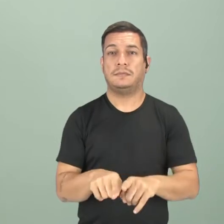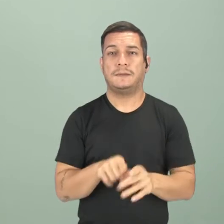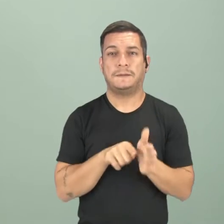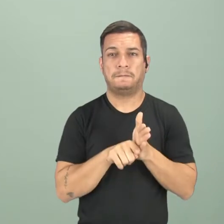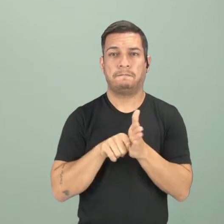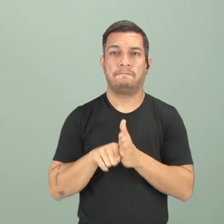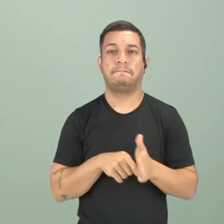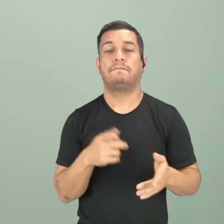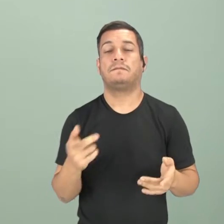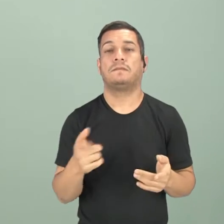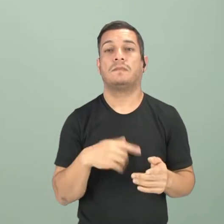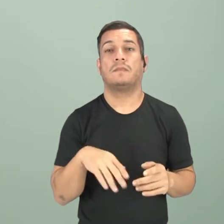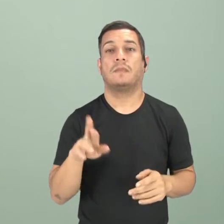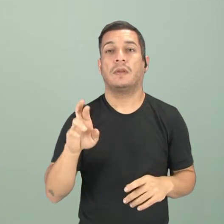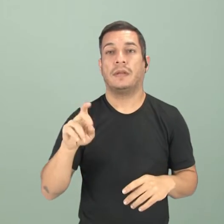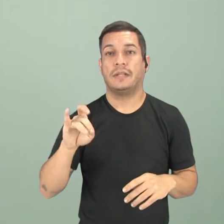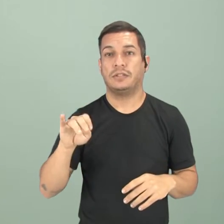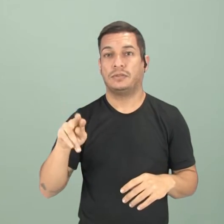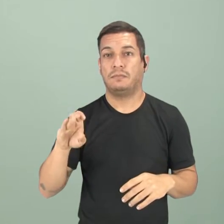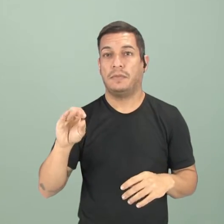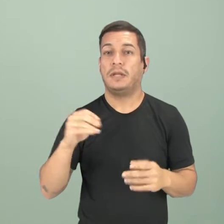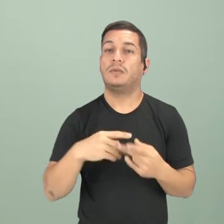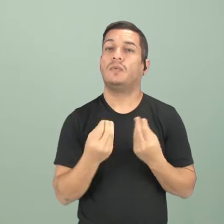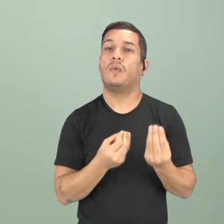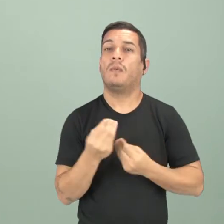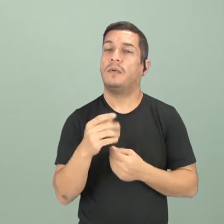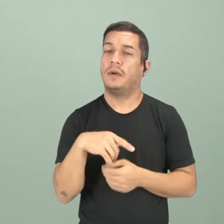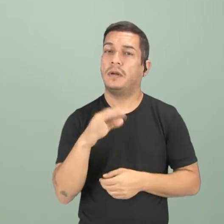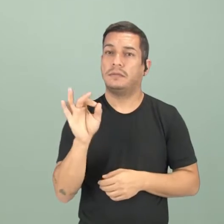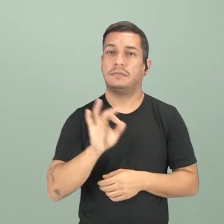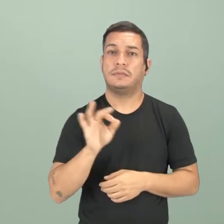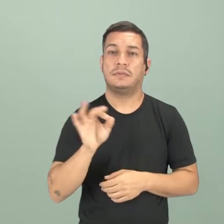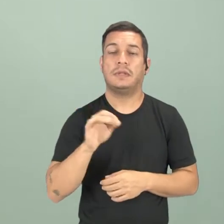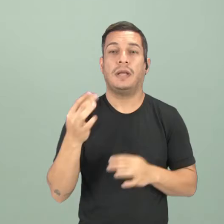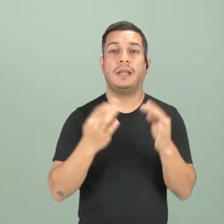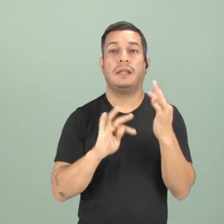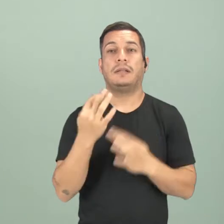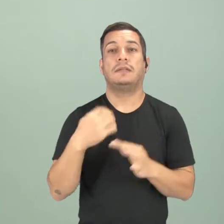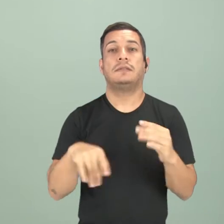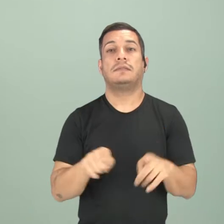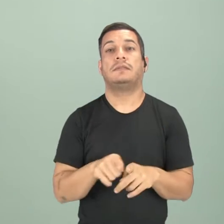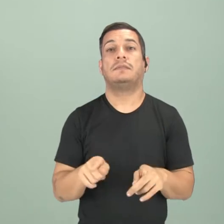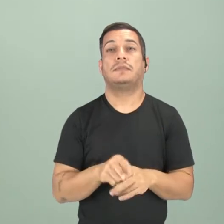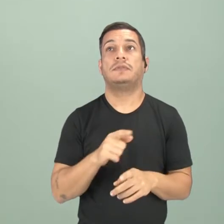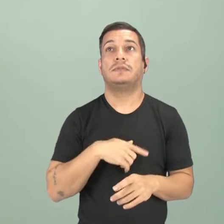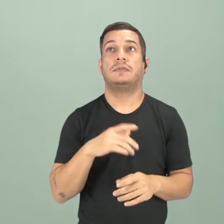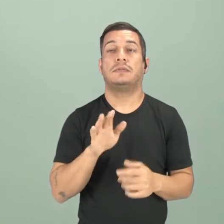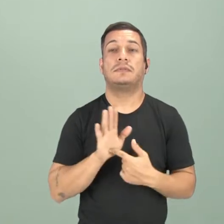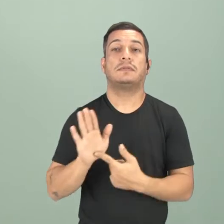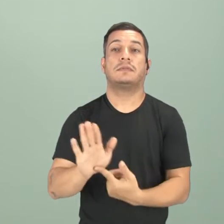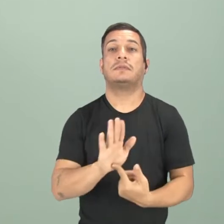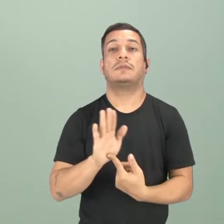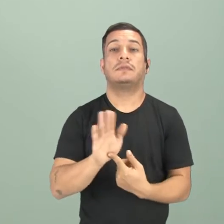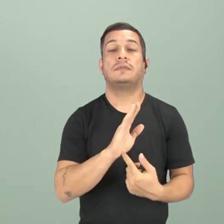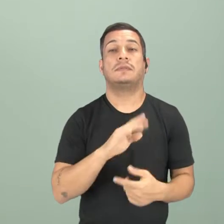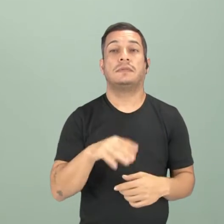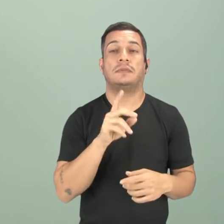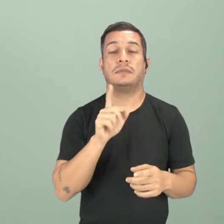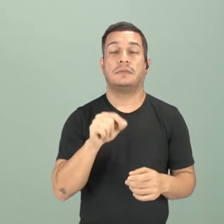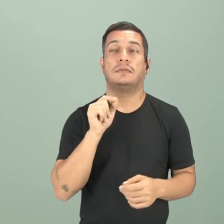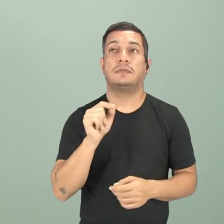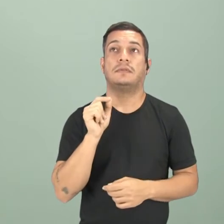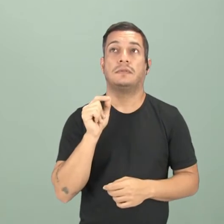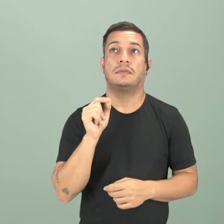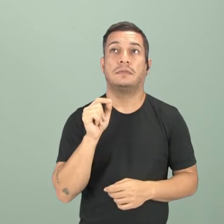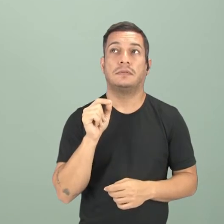do rendimento, dos índices, de como melhorar esses índices, a tecnologia também está trabalhando ativamente nas transmissões,